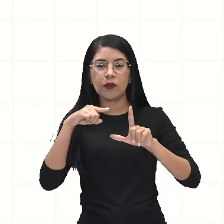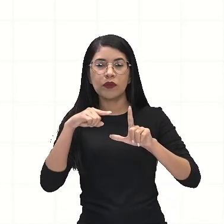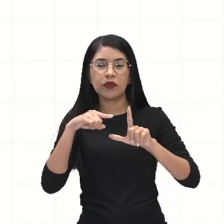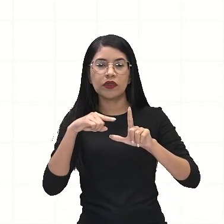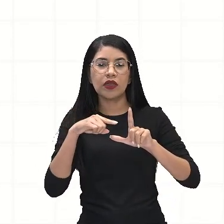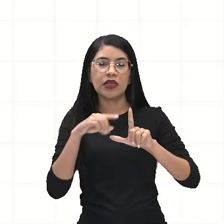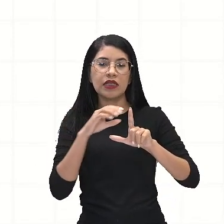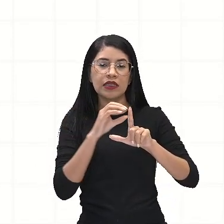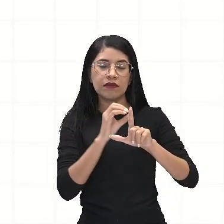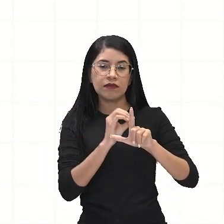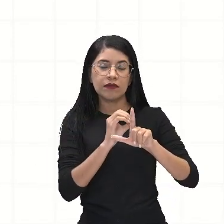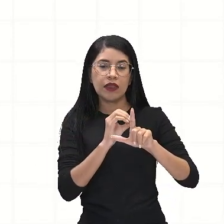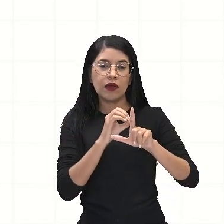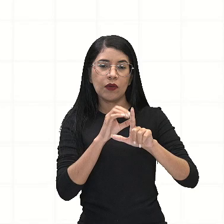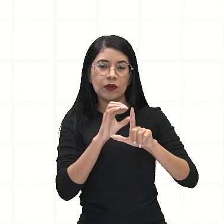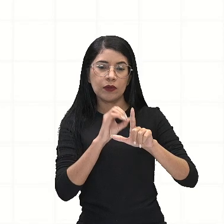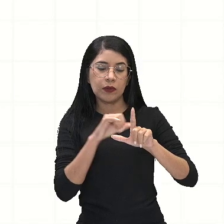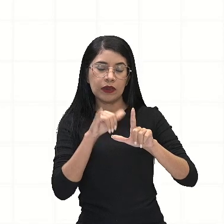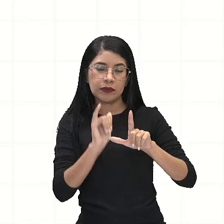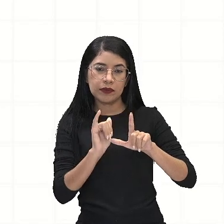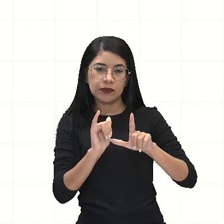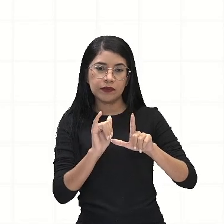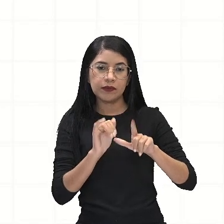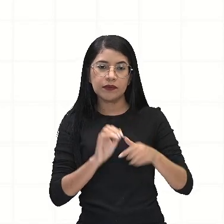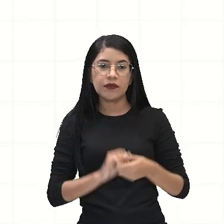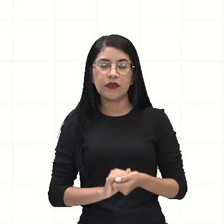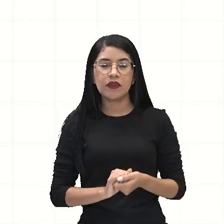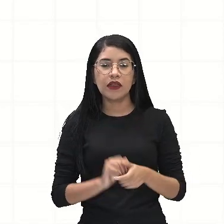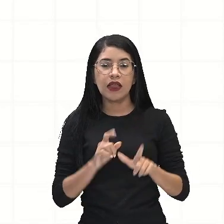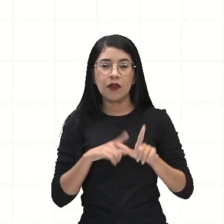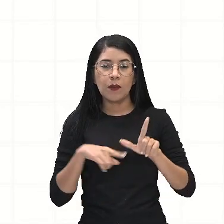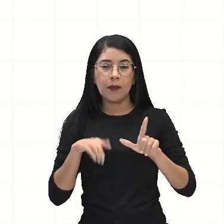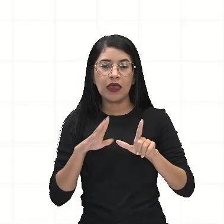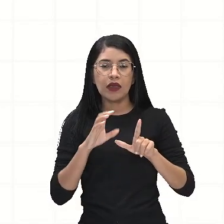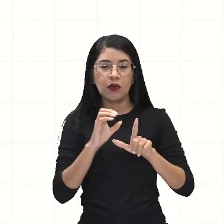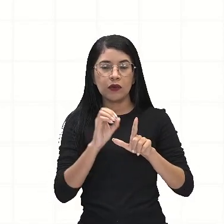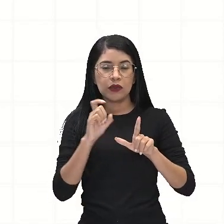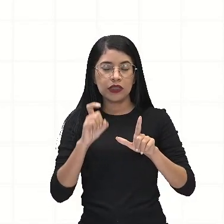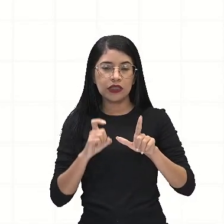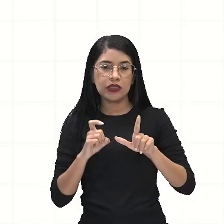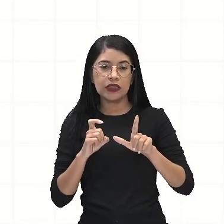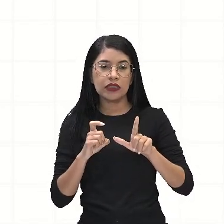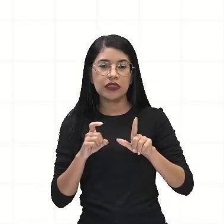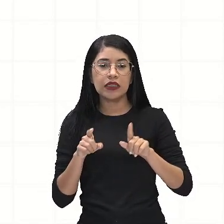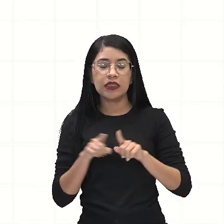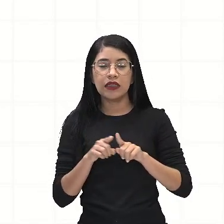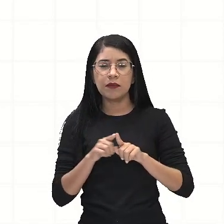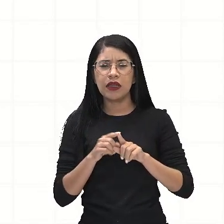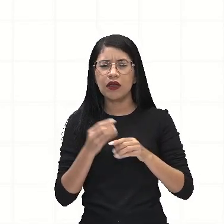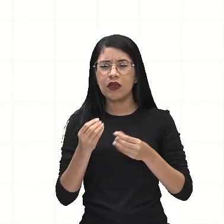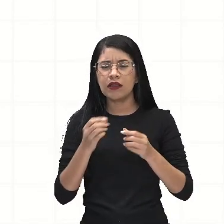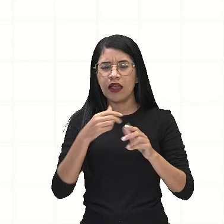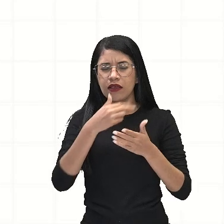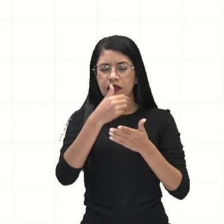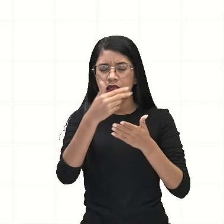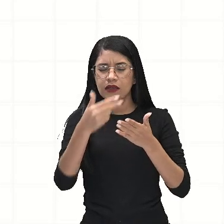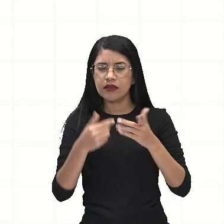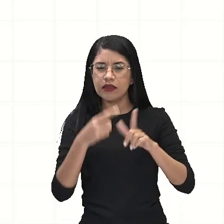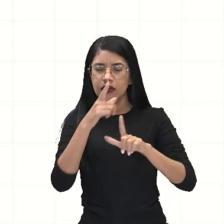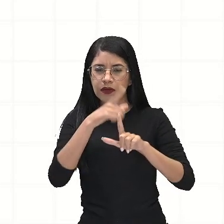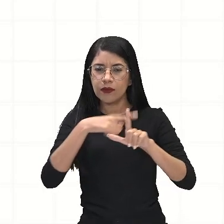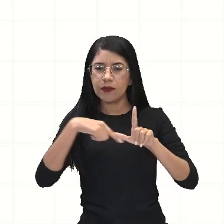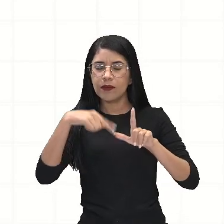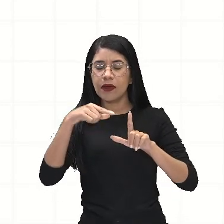com o eixo y, com o eixo x e pede para a gente esboçar o gráfico. Só que antes